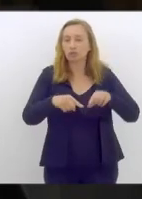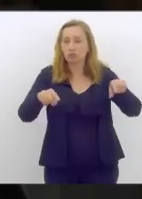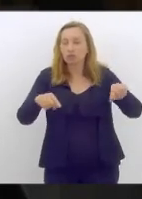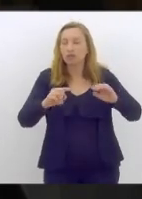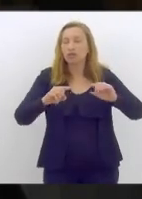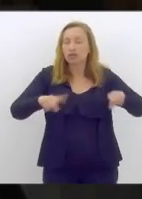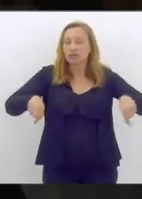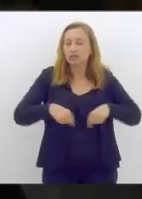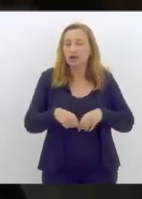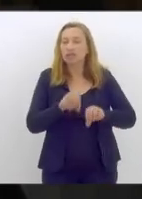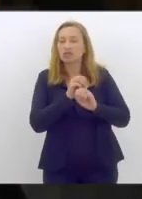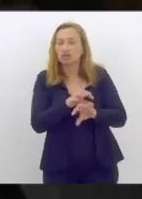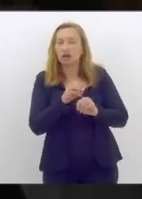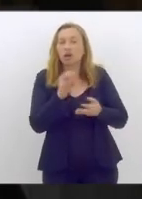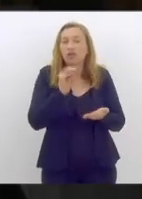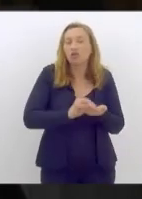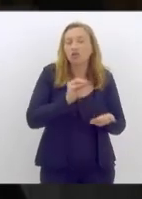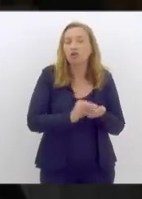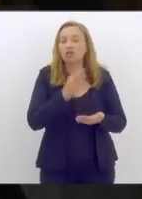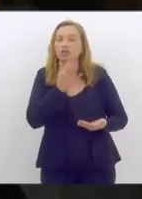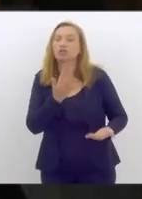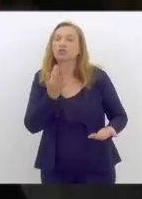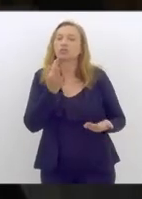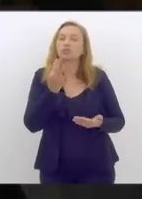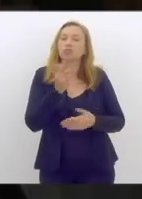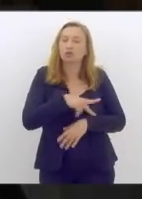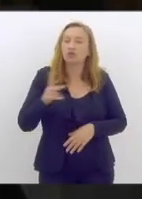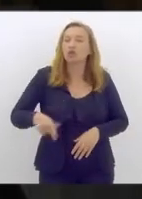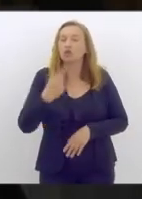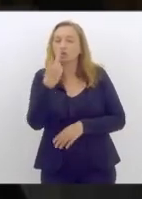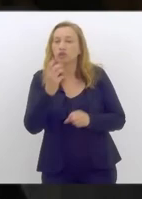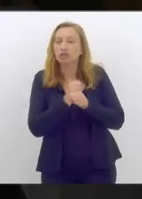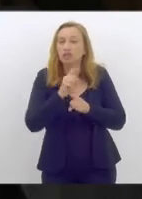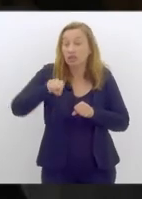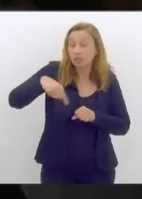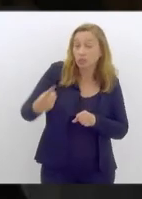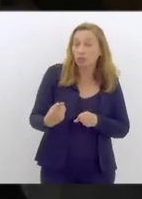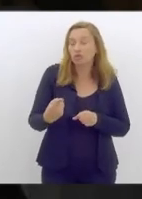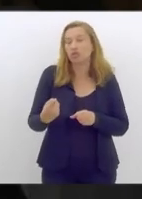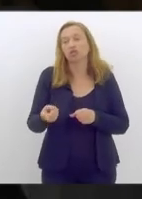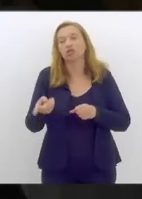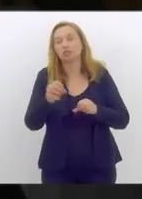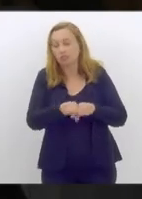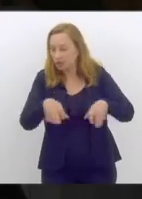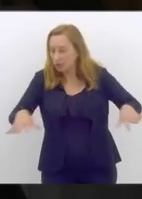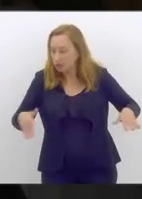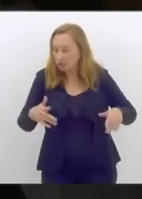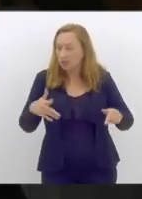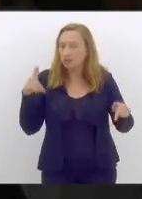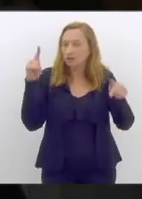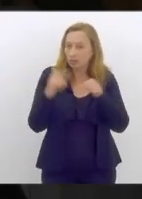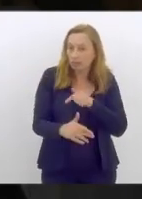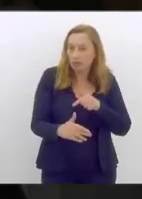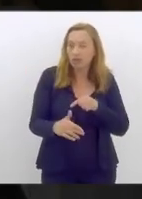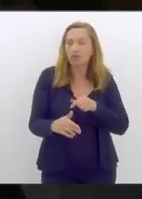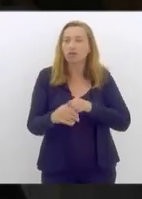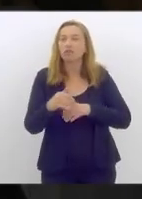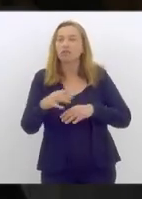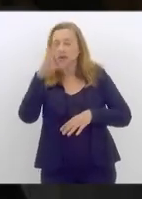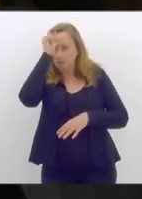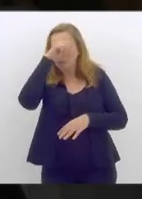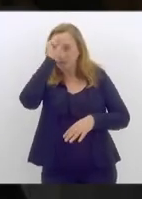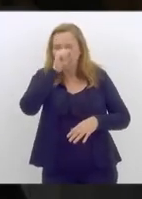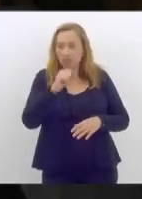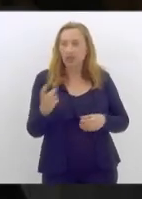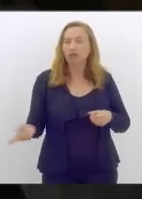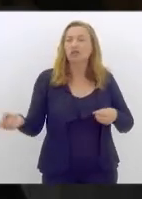professor dois anos após a pandemia que impactou tanto o processo de ensino-aprendizagem Os estudantes